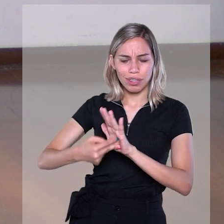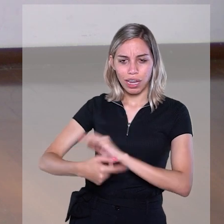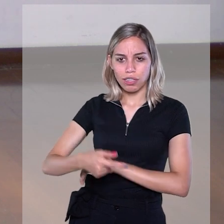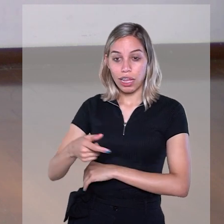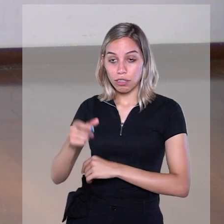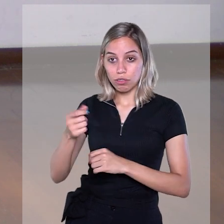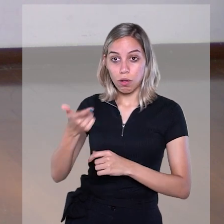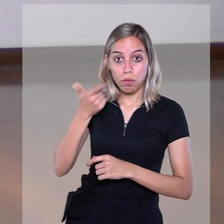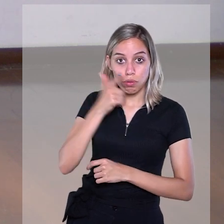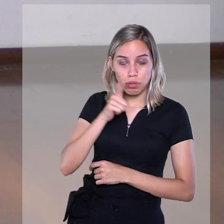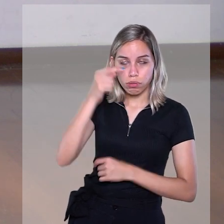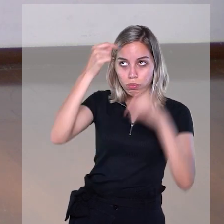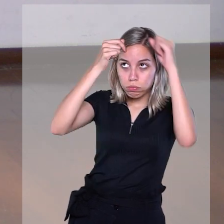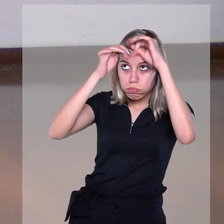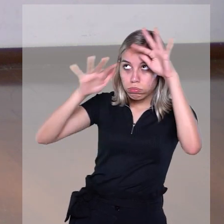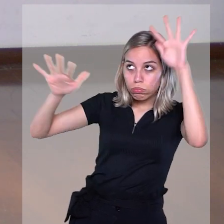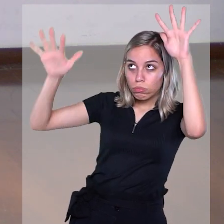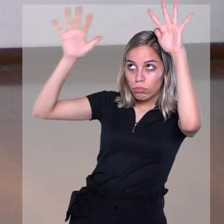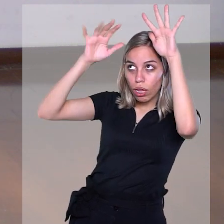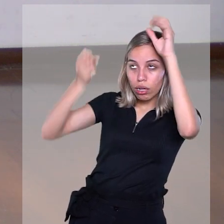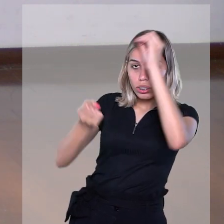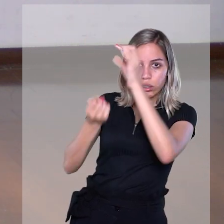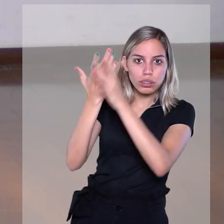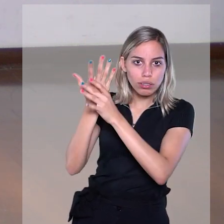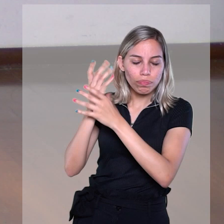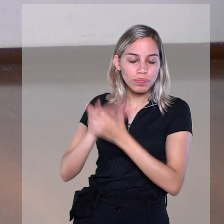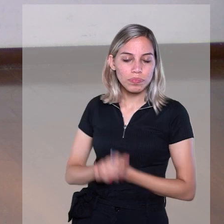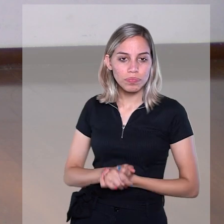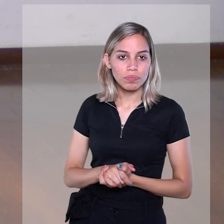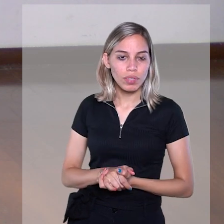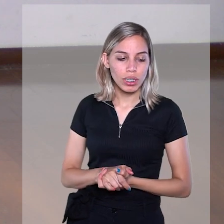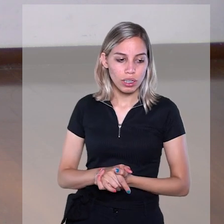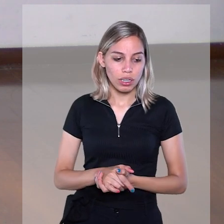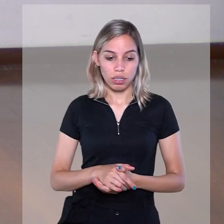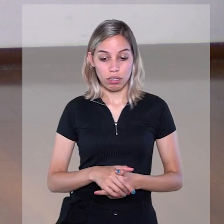cena. Então, esse o que e o como